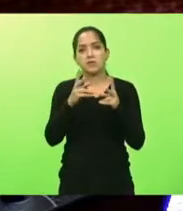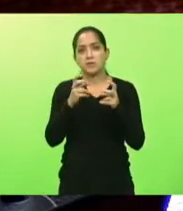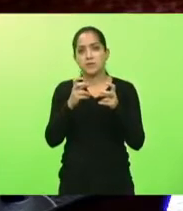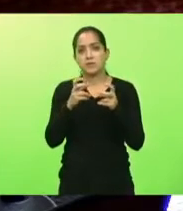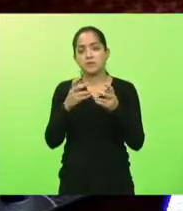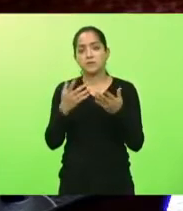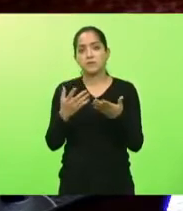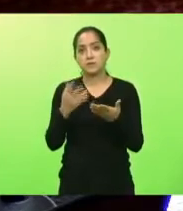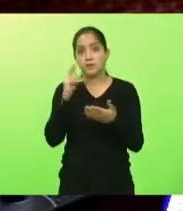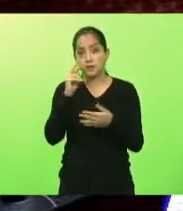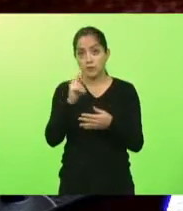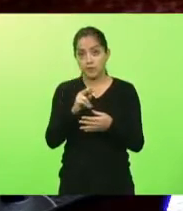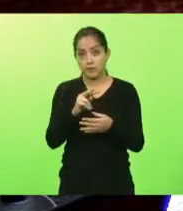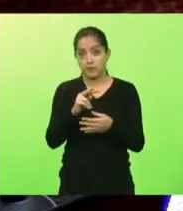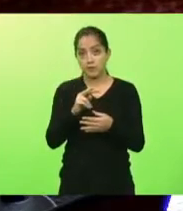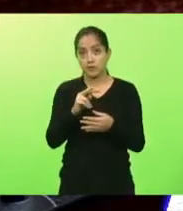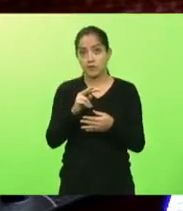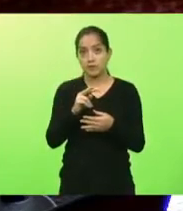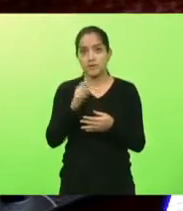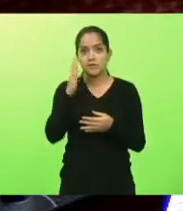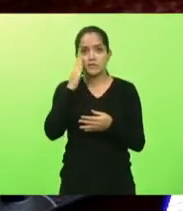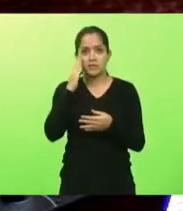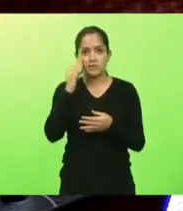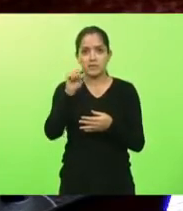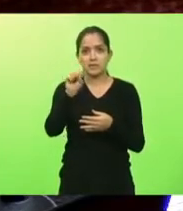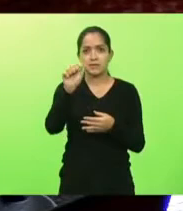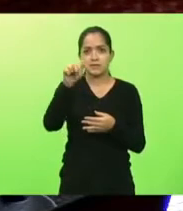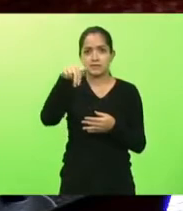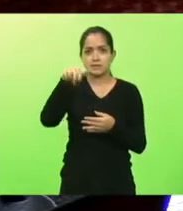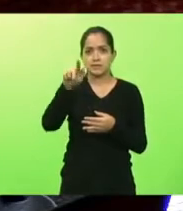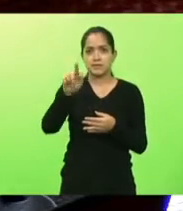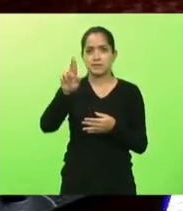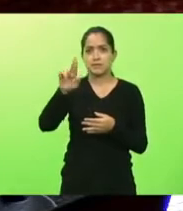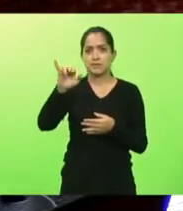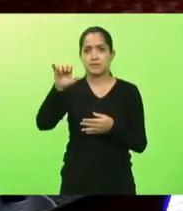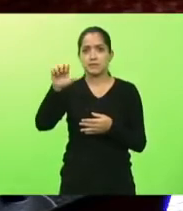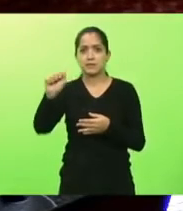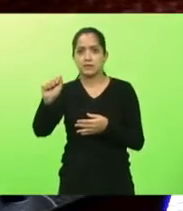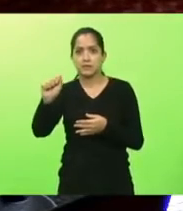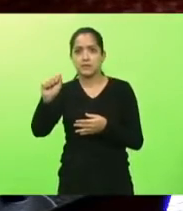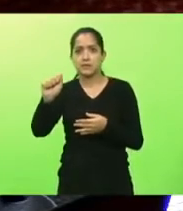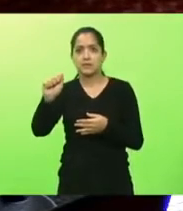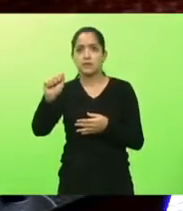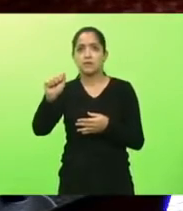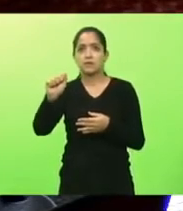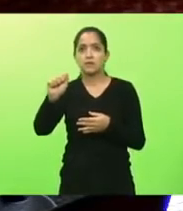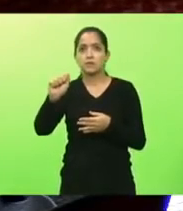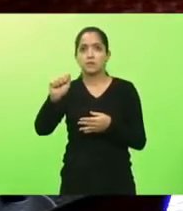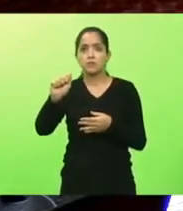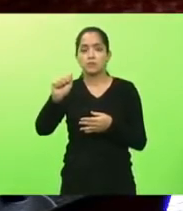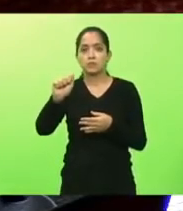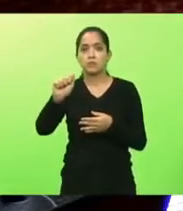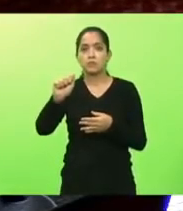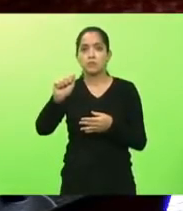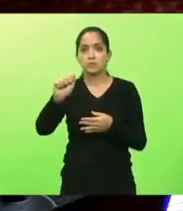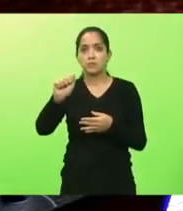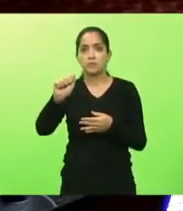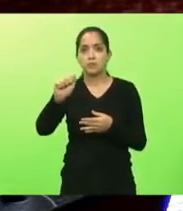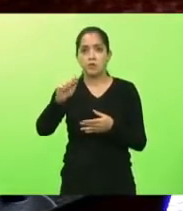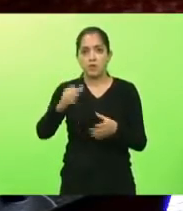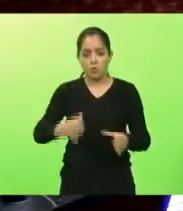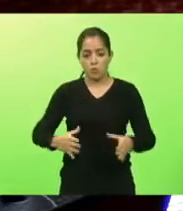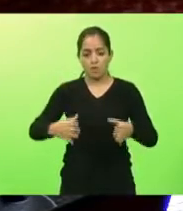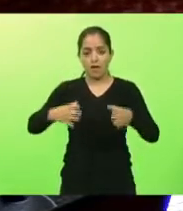no, alguém sabe o que é uma sangria? Sabe o que é uma sangria, deputado Jessé Lopes? É quando você pega um garrafão, um barril de vinho,